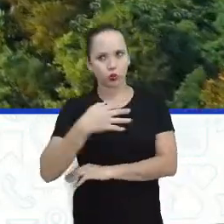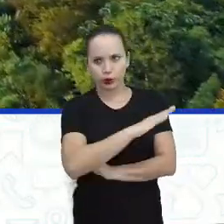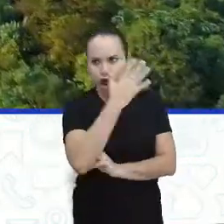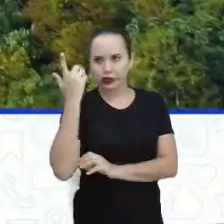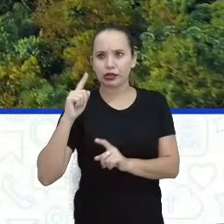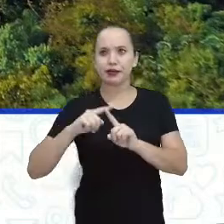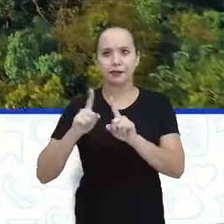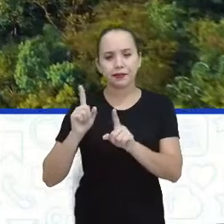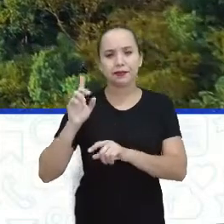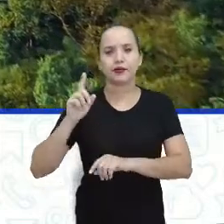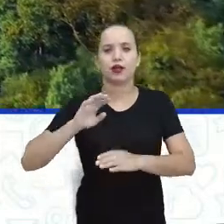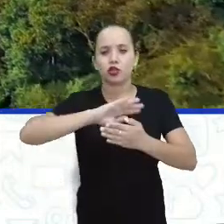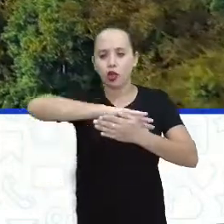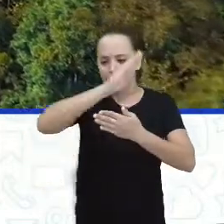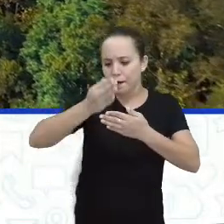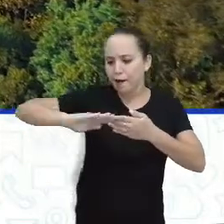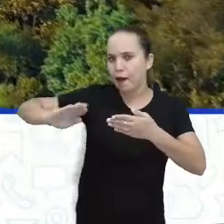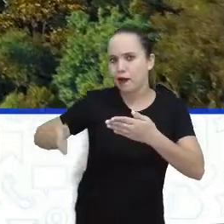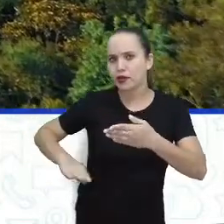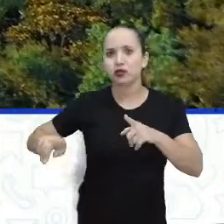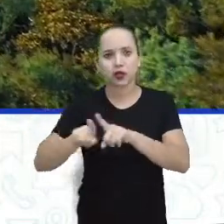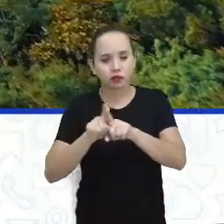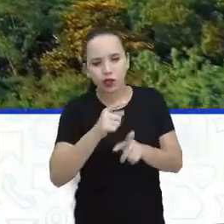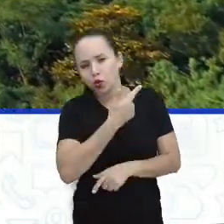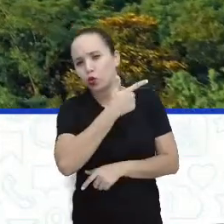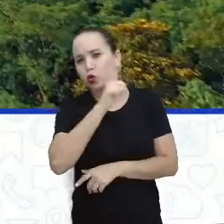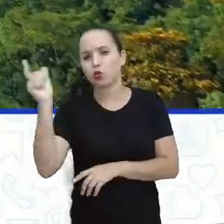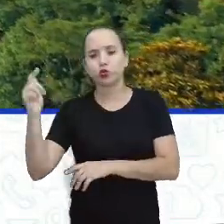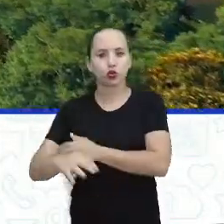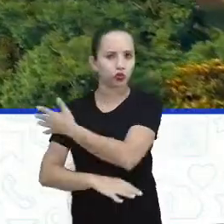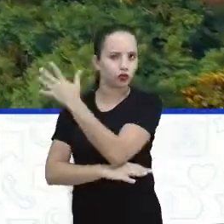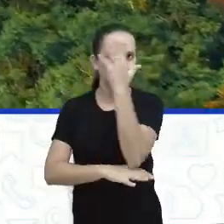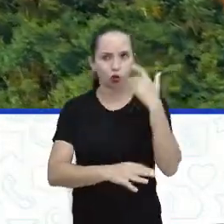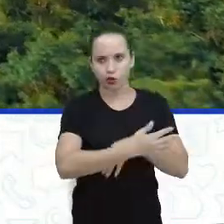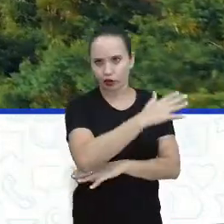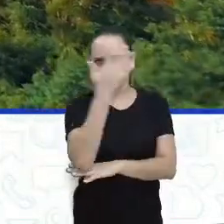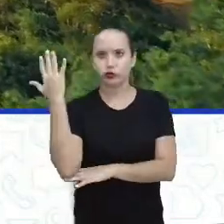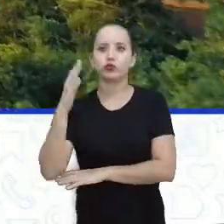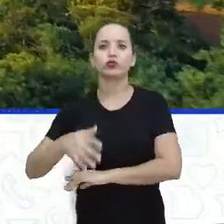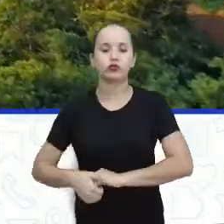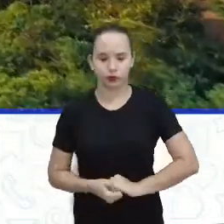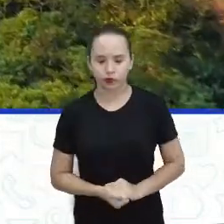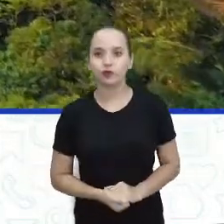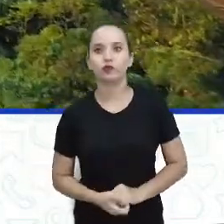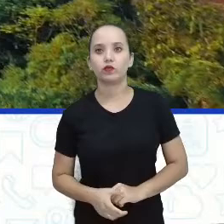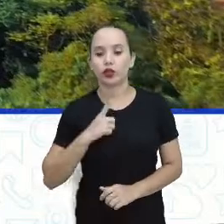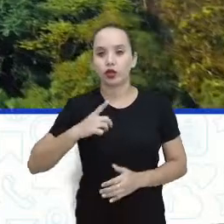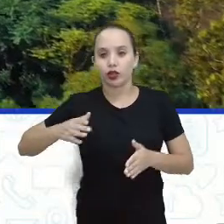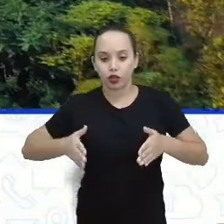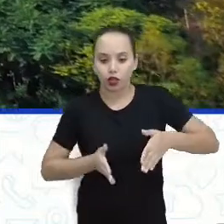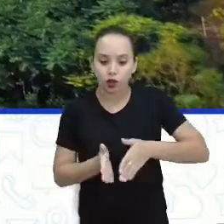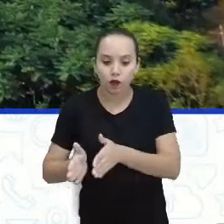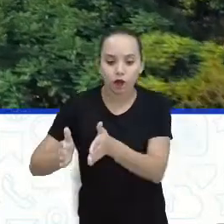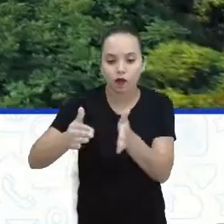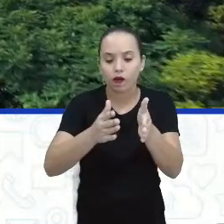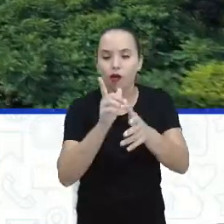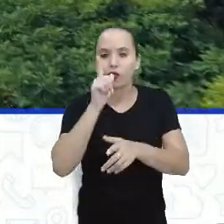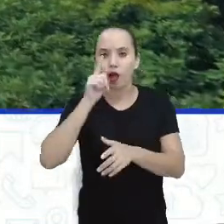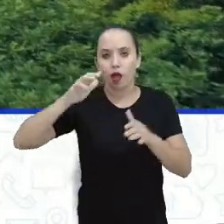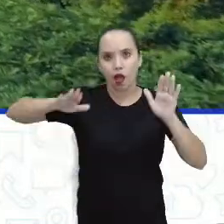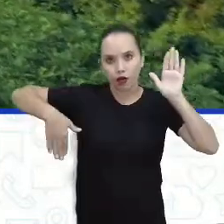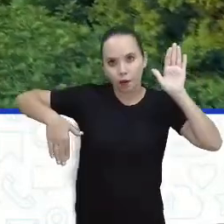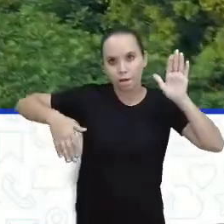norte do país, mas também na floresta atlântica, né? Que segue aí o litoral brasileiro, tá?